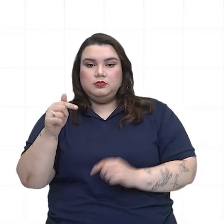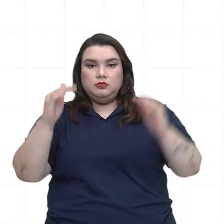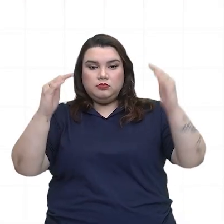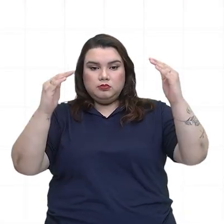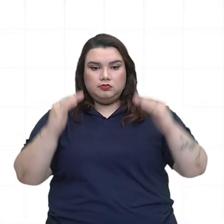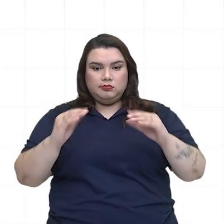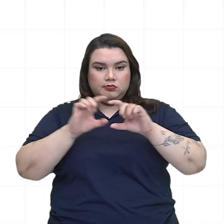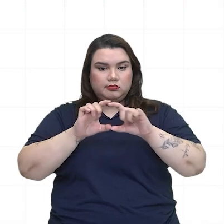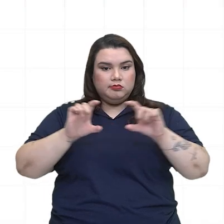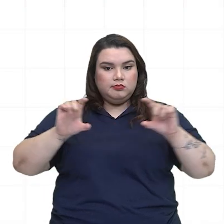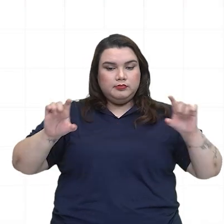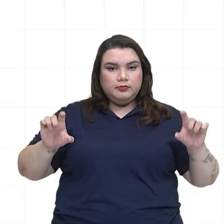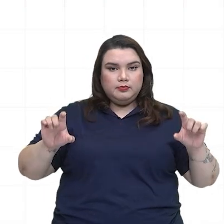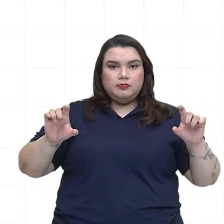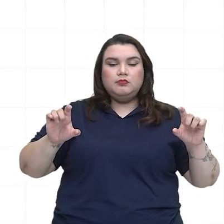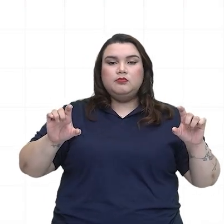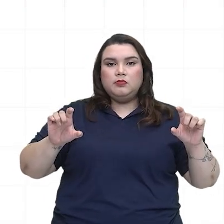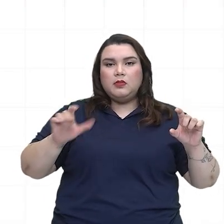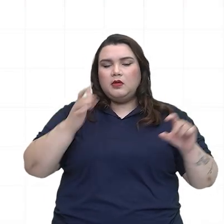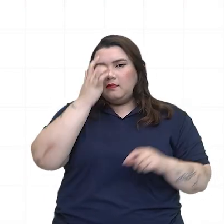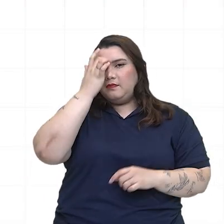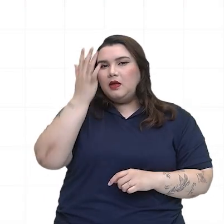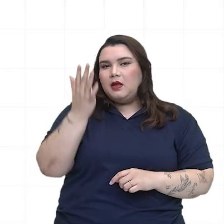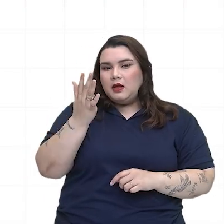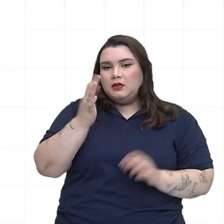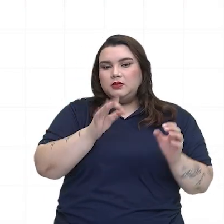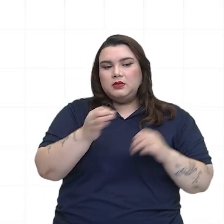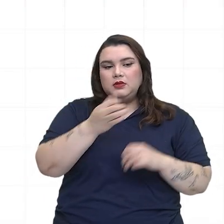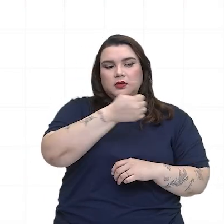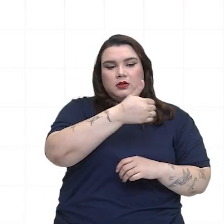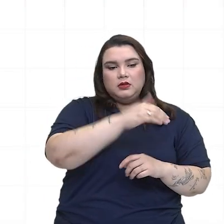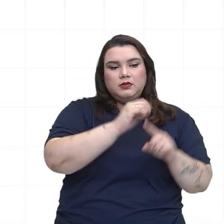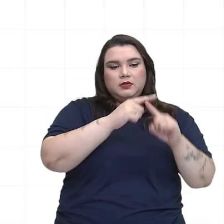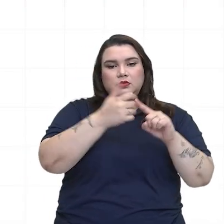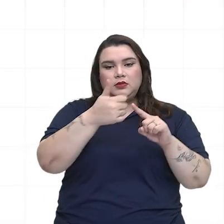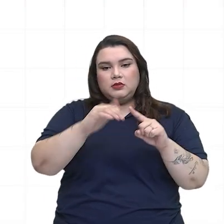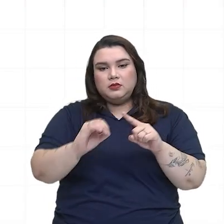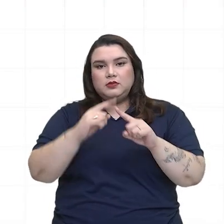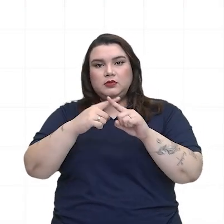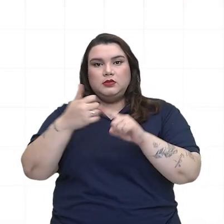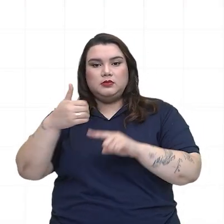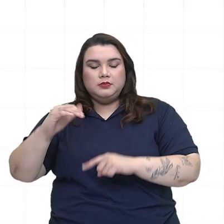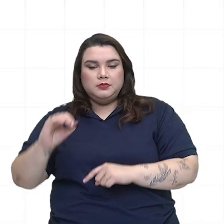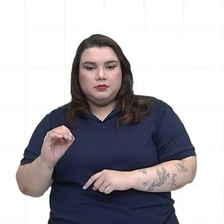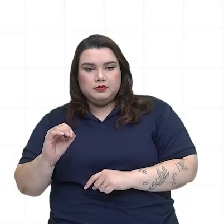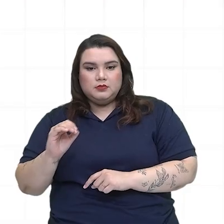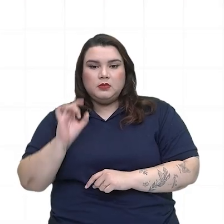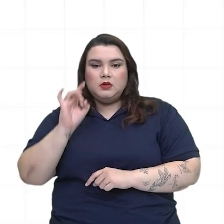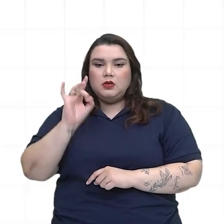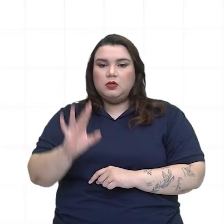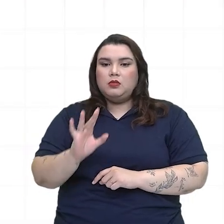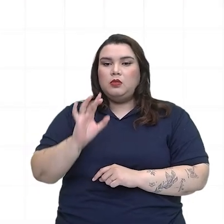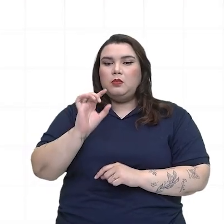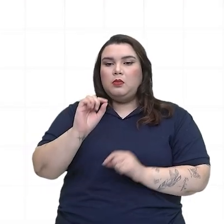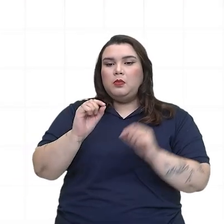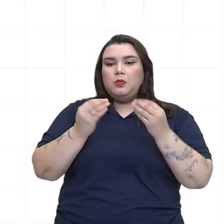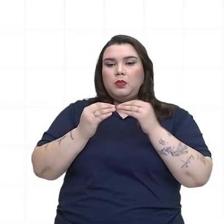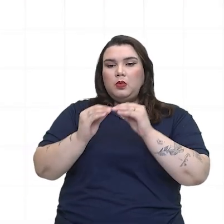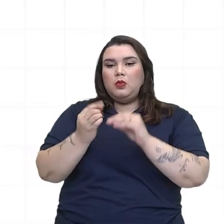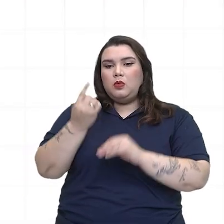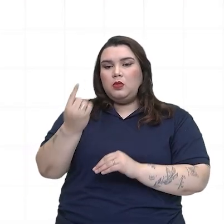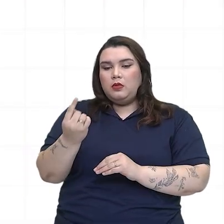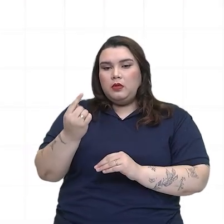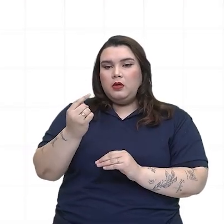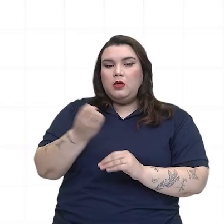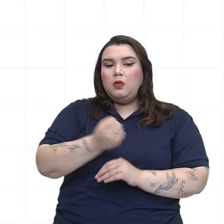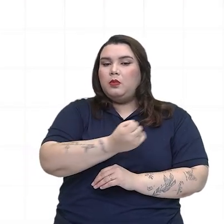baixo aqui das frações é mais fácil, né? 10 vezes 10 vezes 10. A gente só faz repetir o 1 e